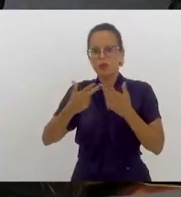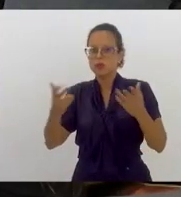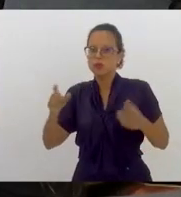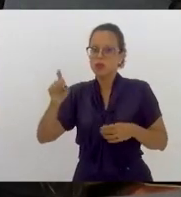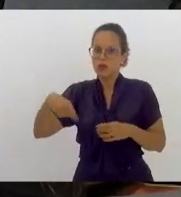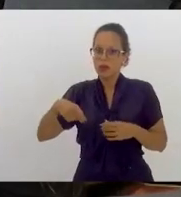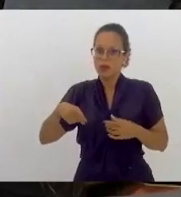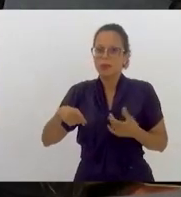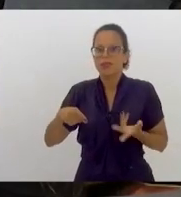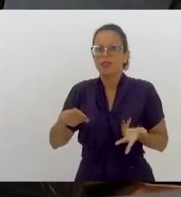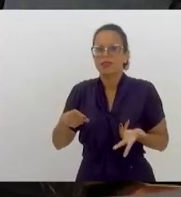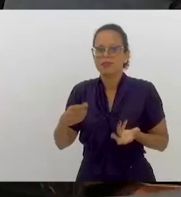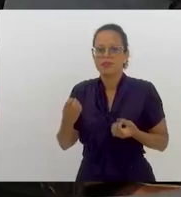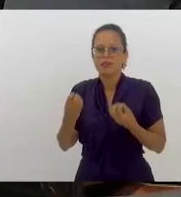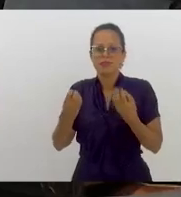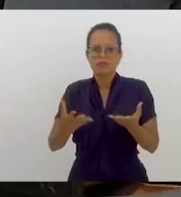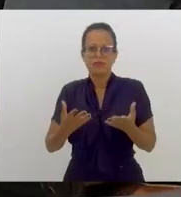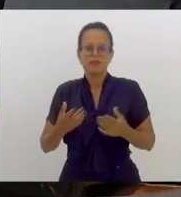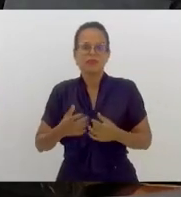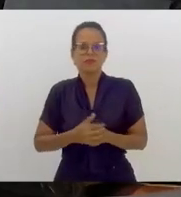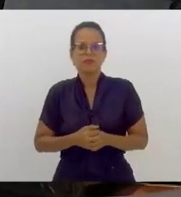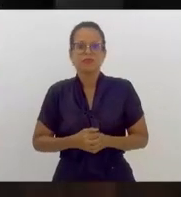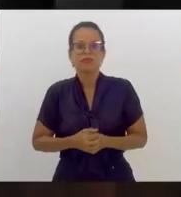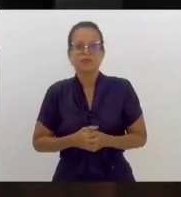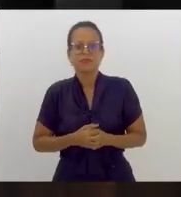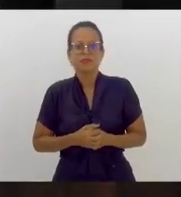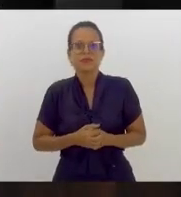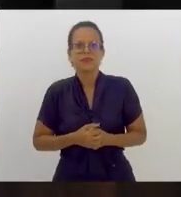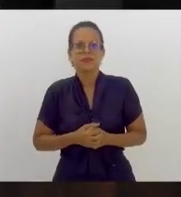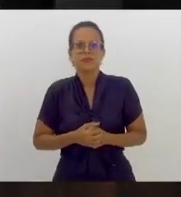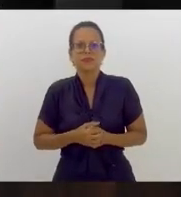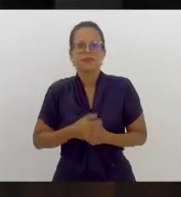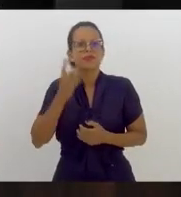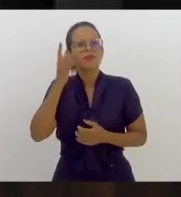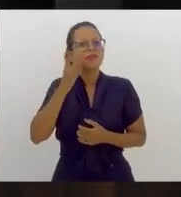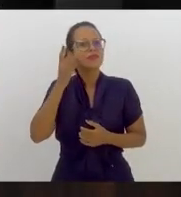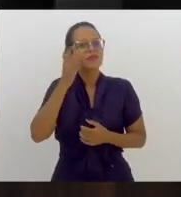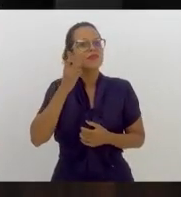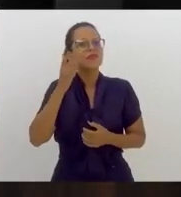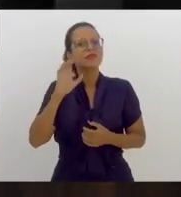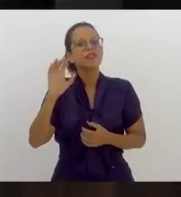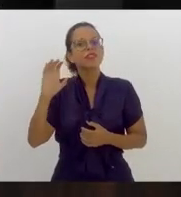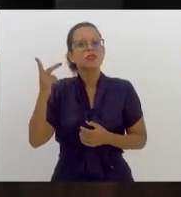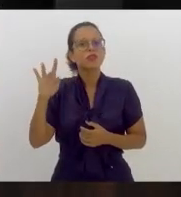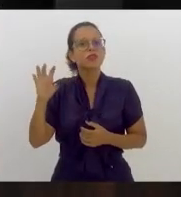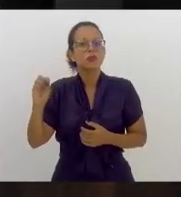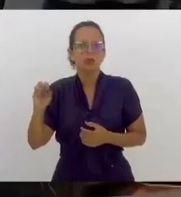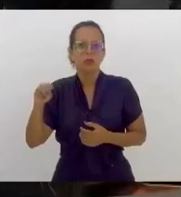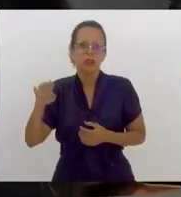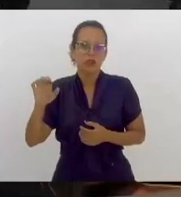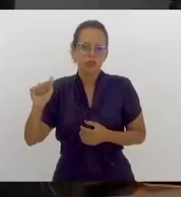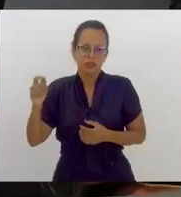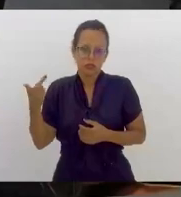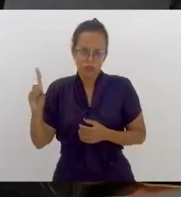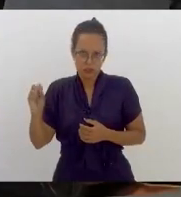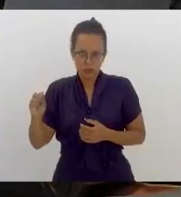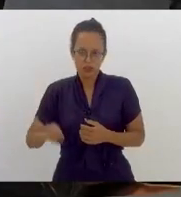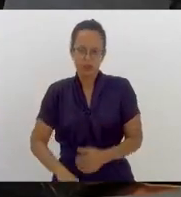Comissão de Emendas Constitucionais e Vetos. Para emitir parecer, deputado Chico Machado.